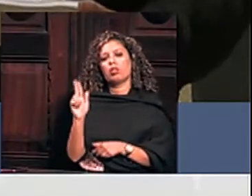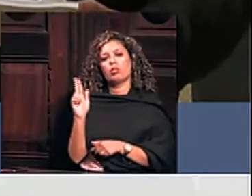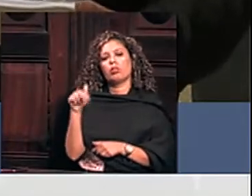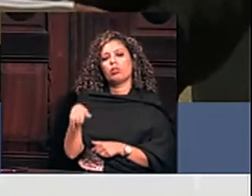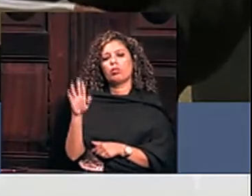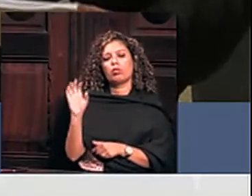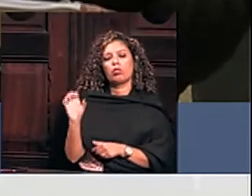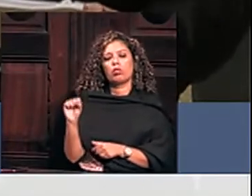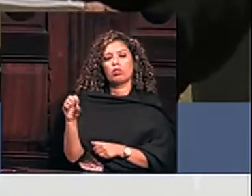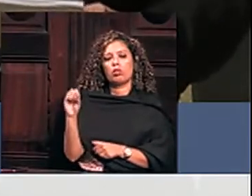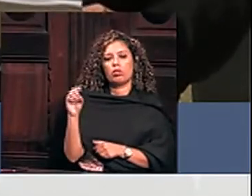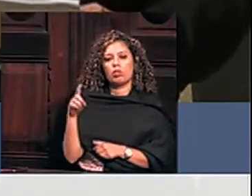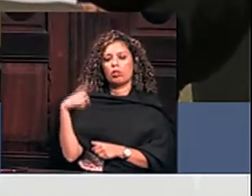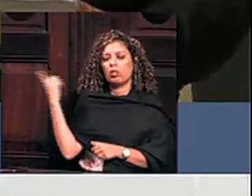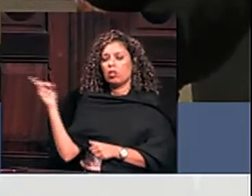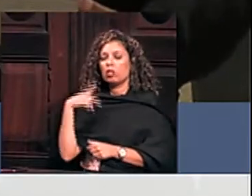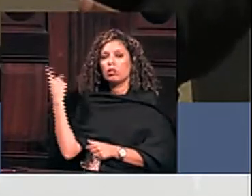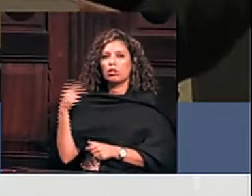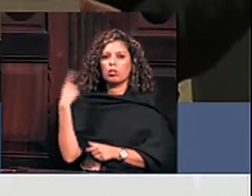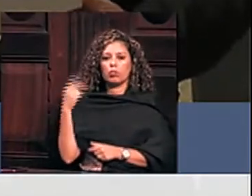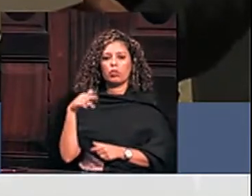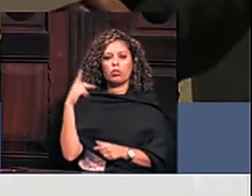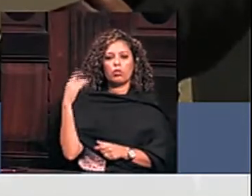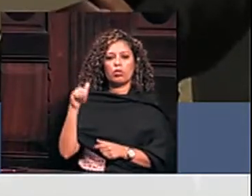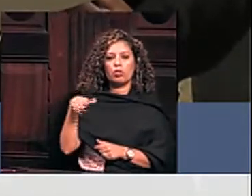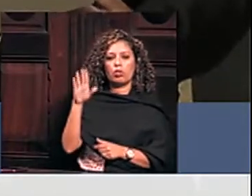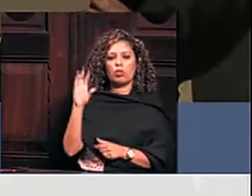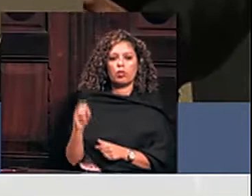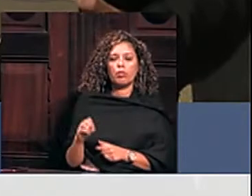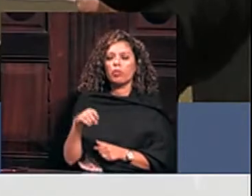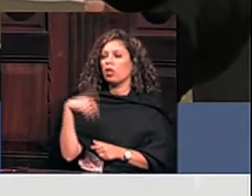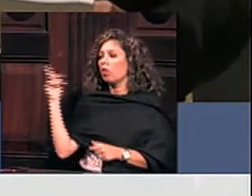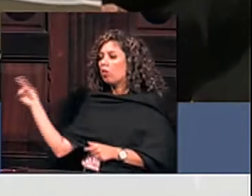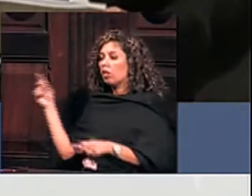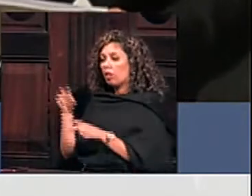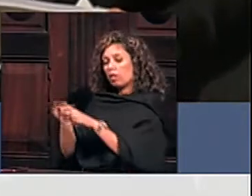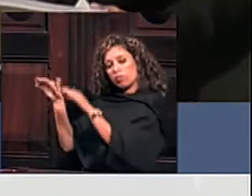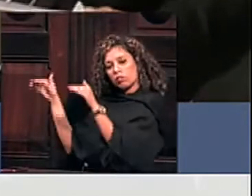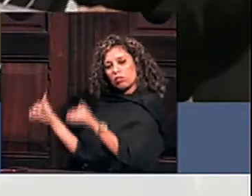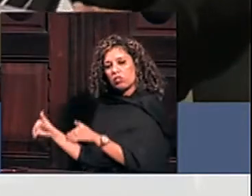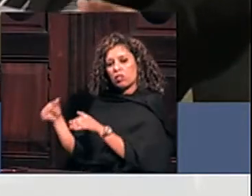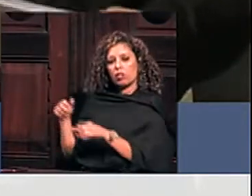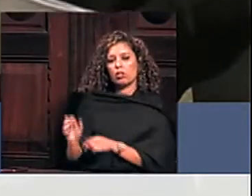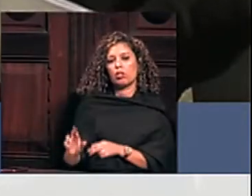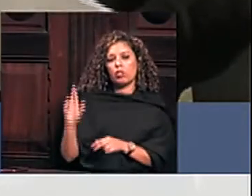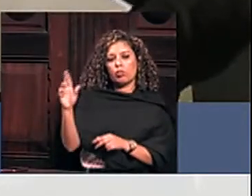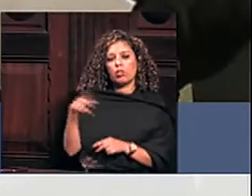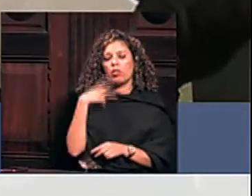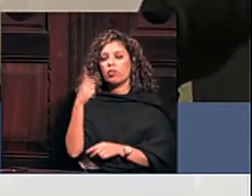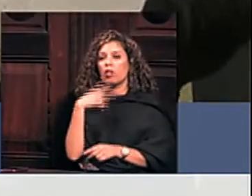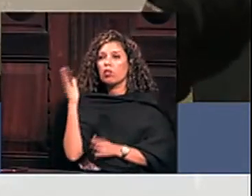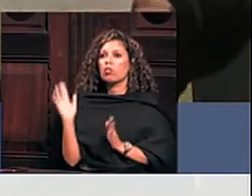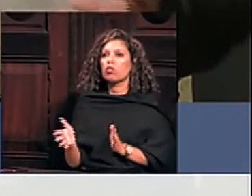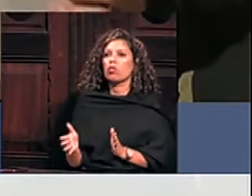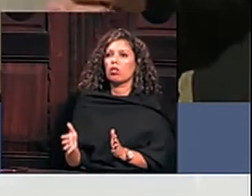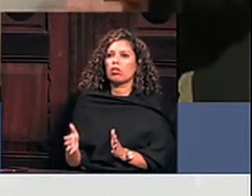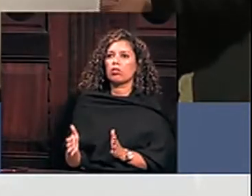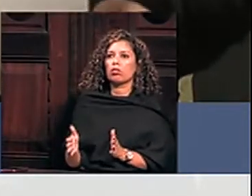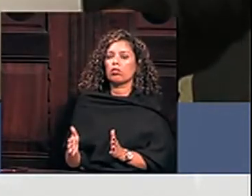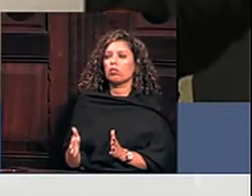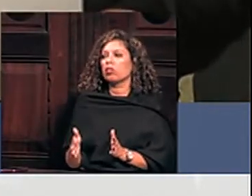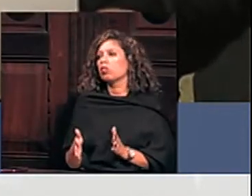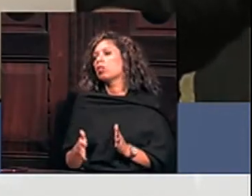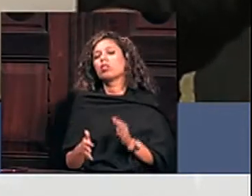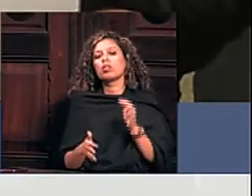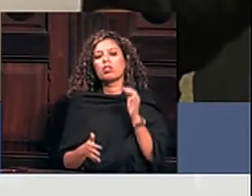Ramos, na sala da liderança, estava até pouco tempo, viu, senhor